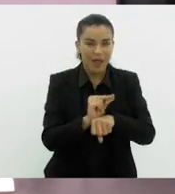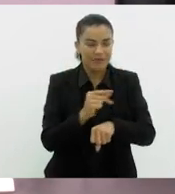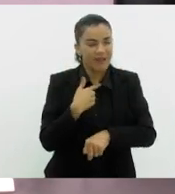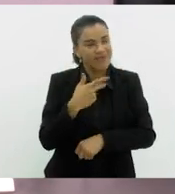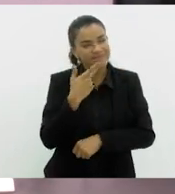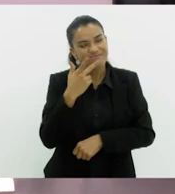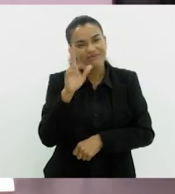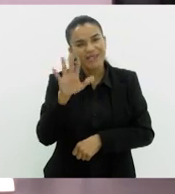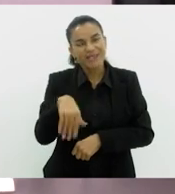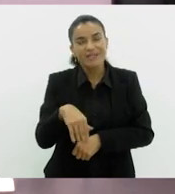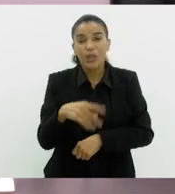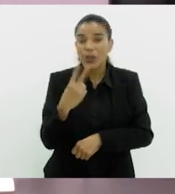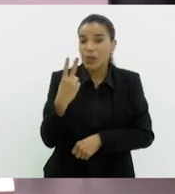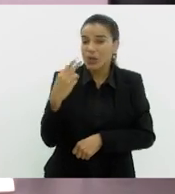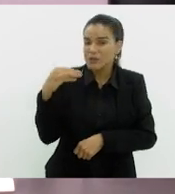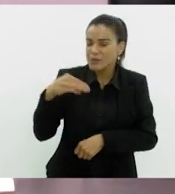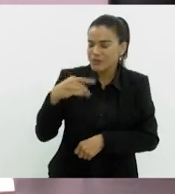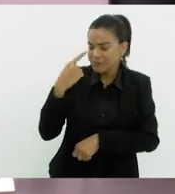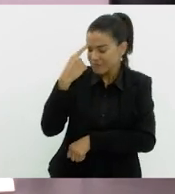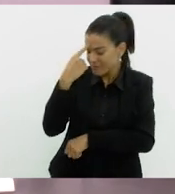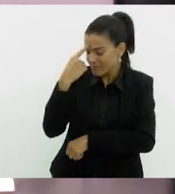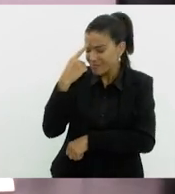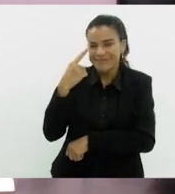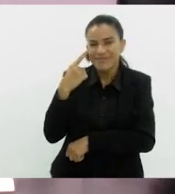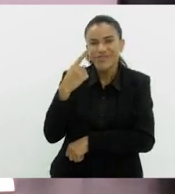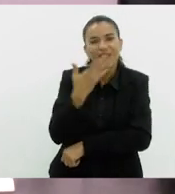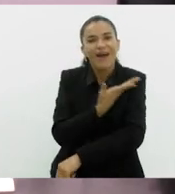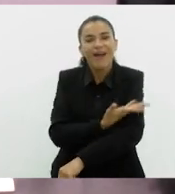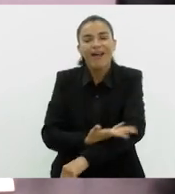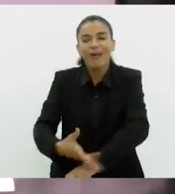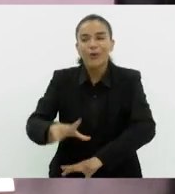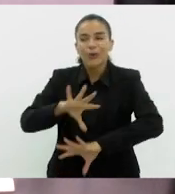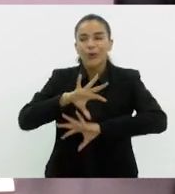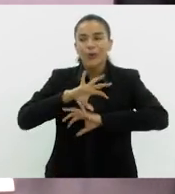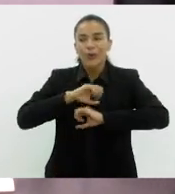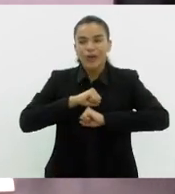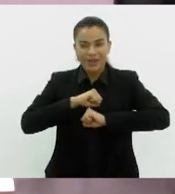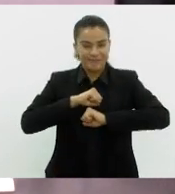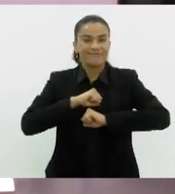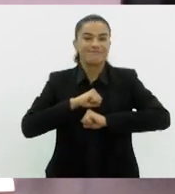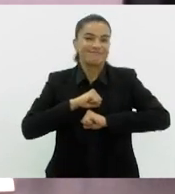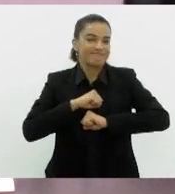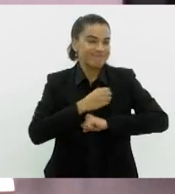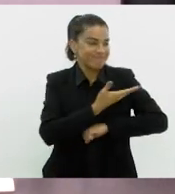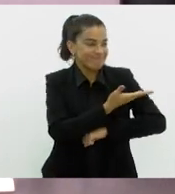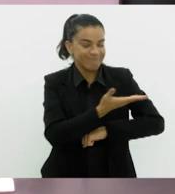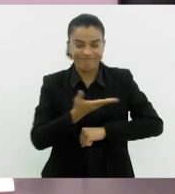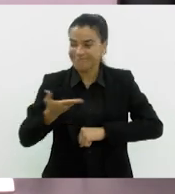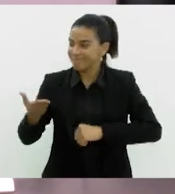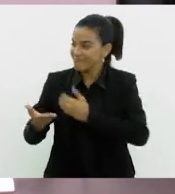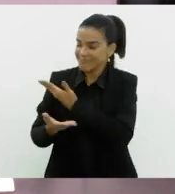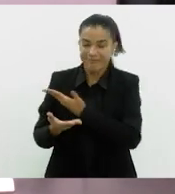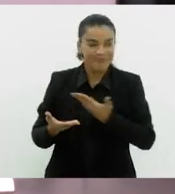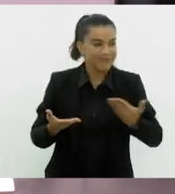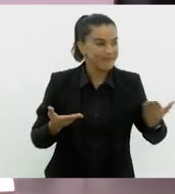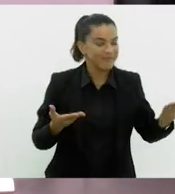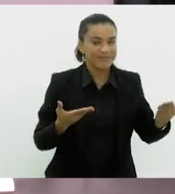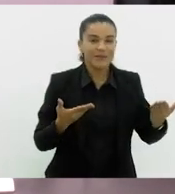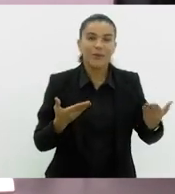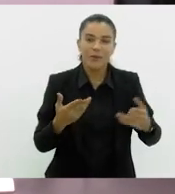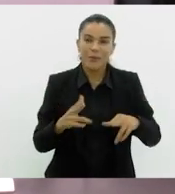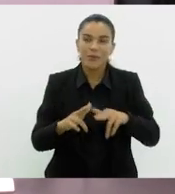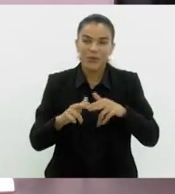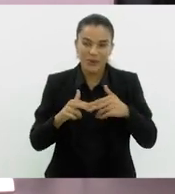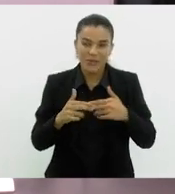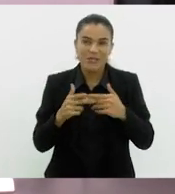nós, 2 minutos depois, a gente percebe que isso tem a ver com todas que estão nessa mesa, todas que estão nessa sala e, portanto, com